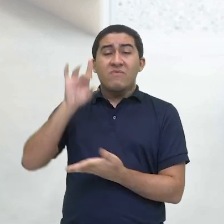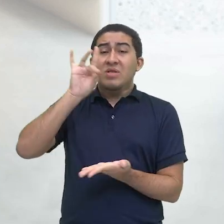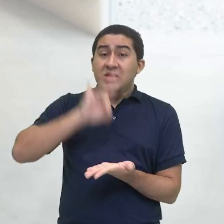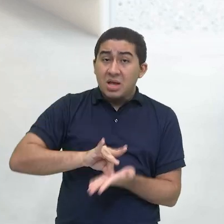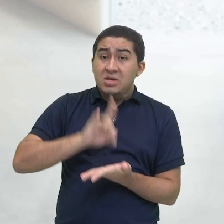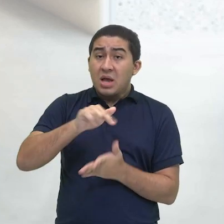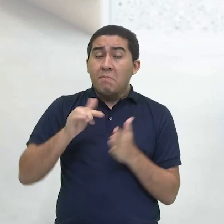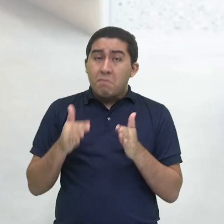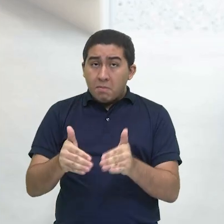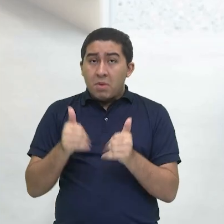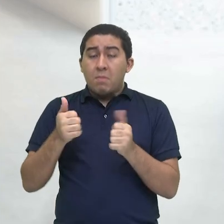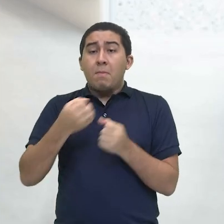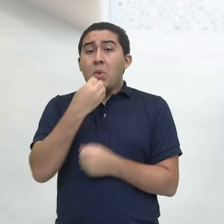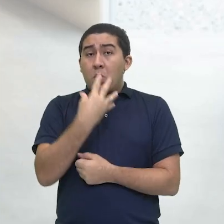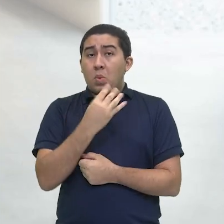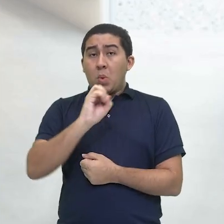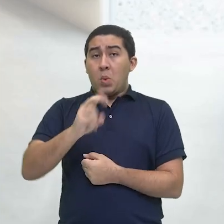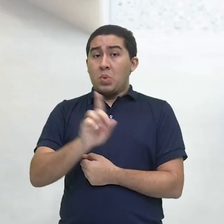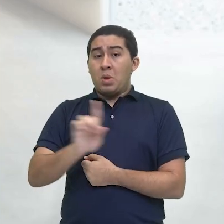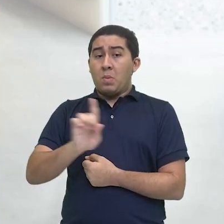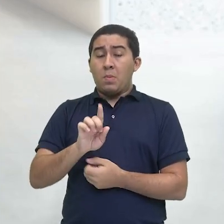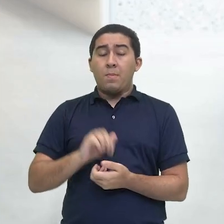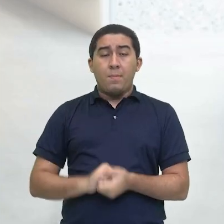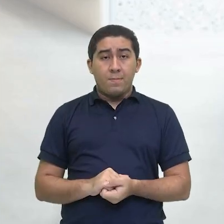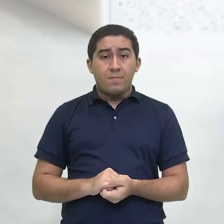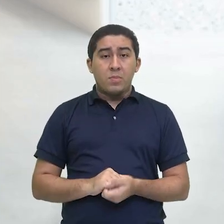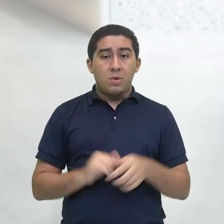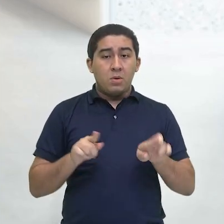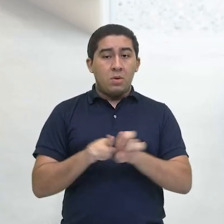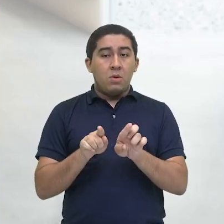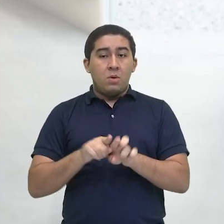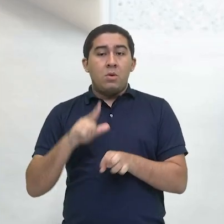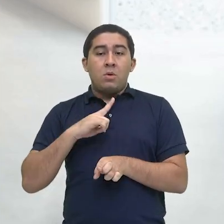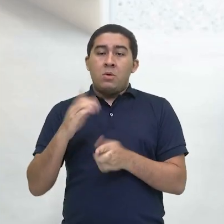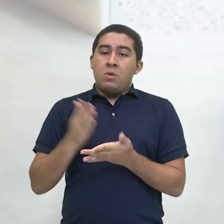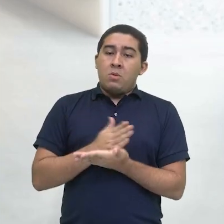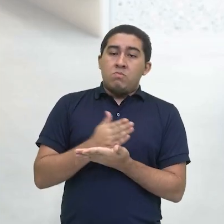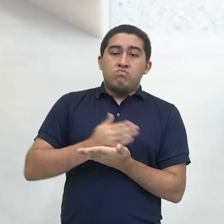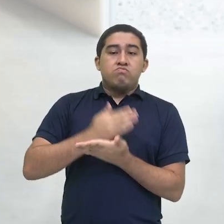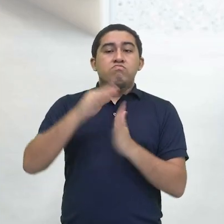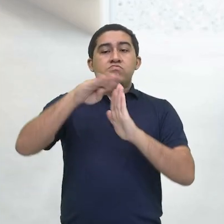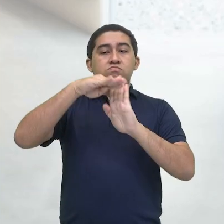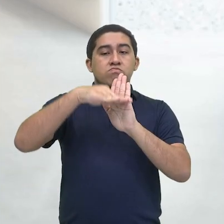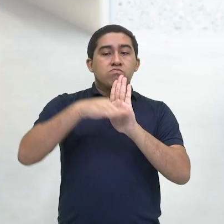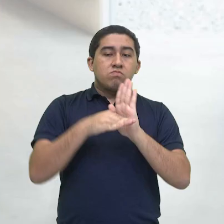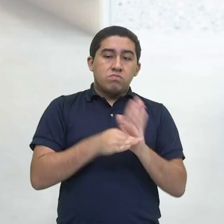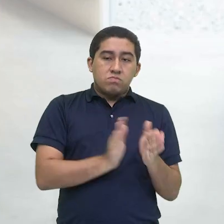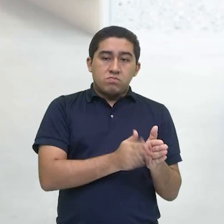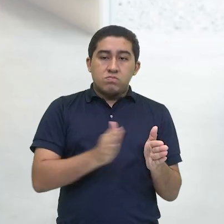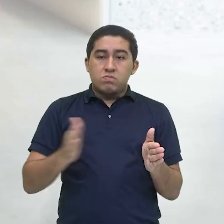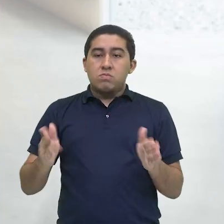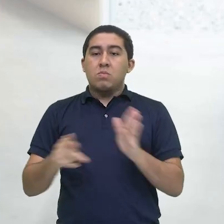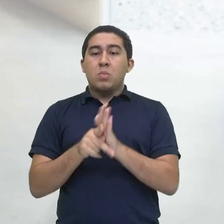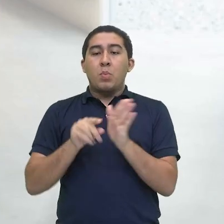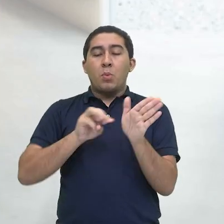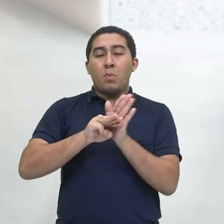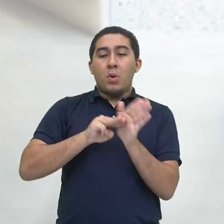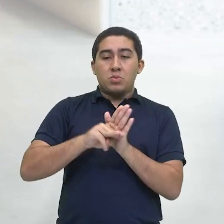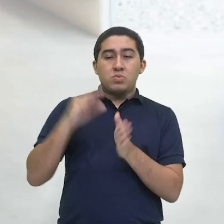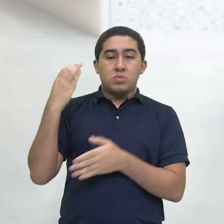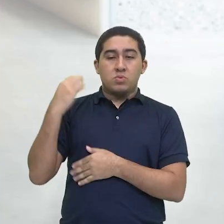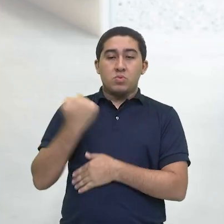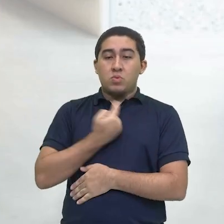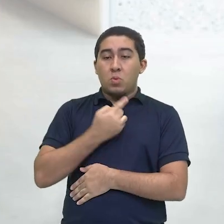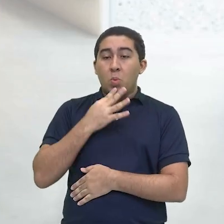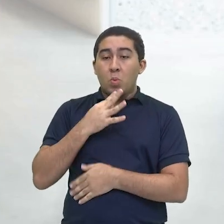é eficaz ou não, tá bom? E aí existem algumas etapas desses métodos científicos que a gente vai conhecer